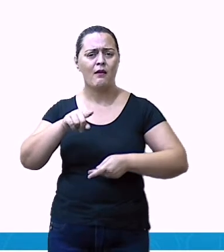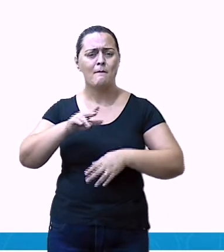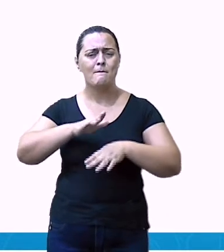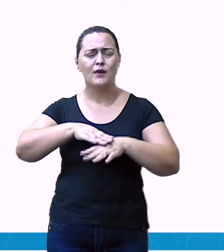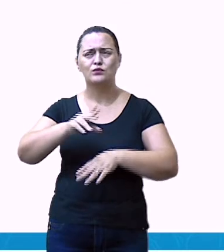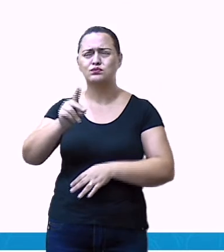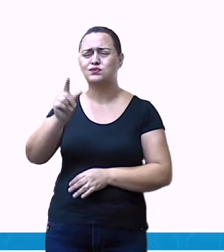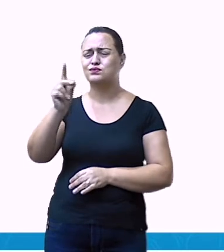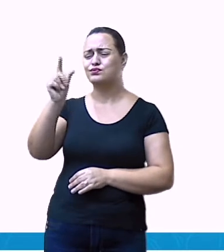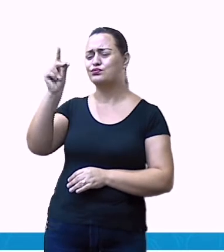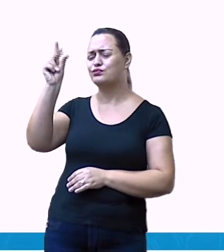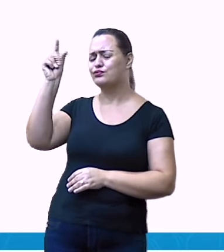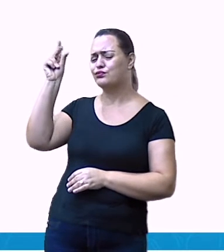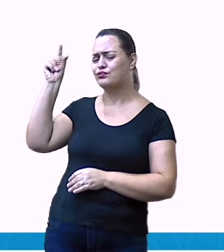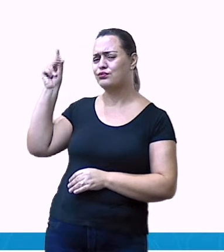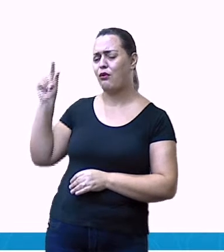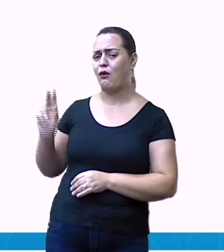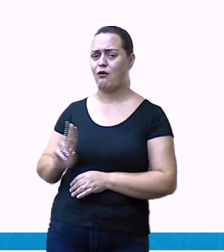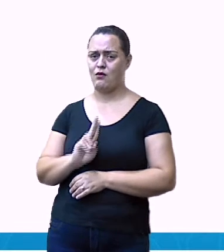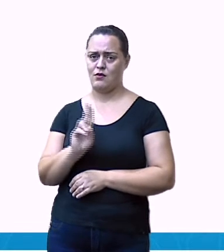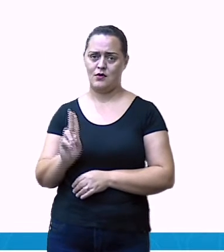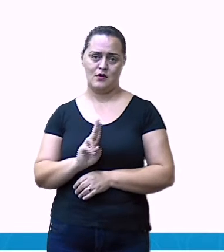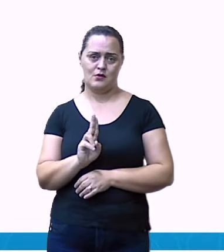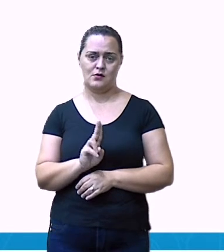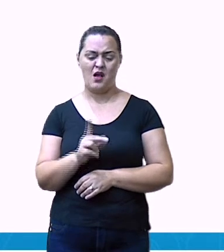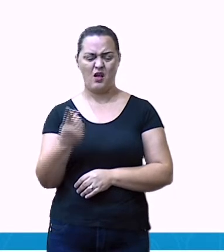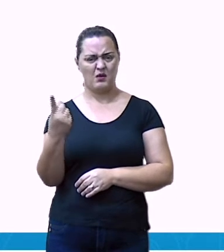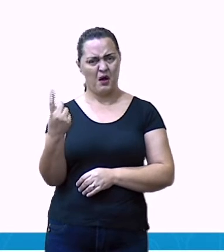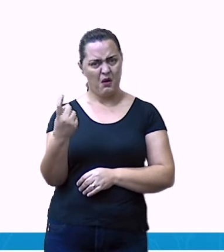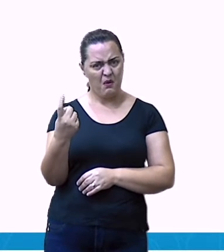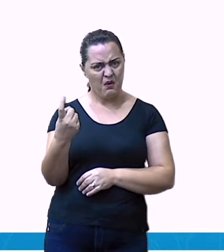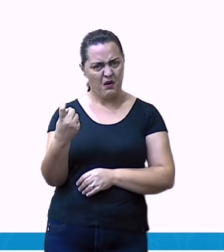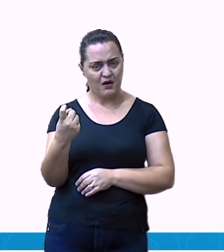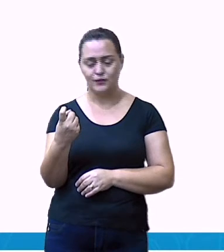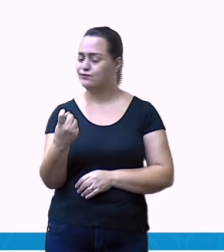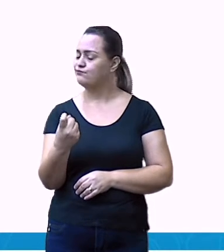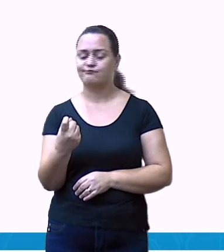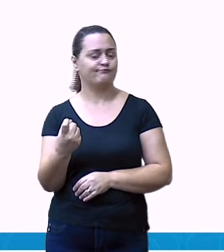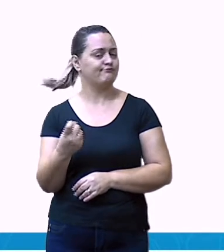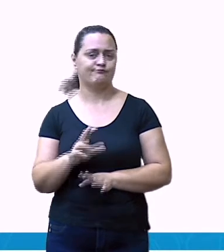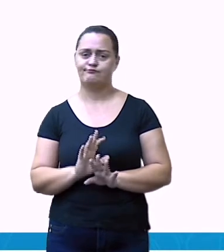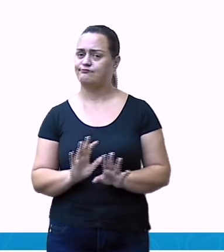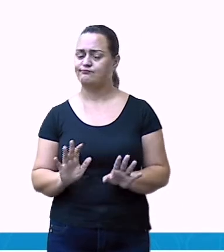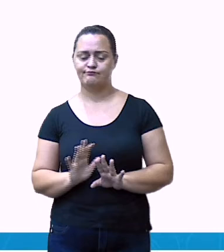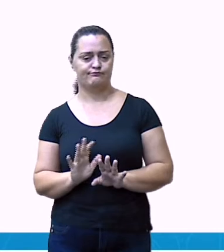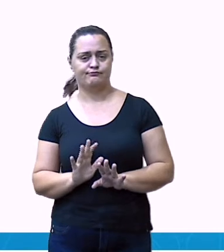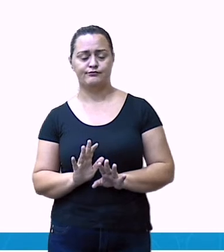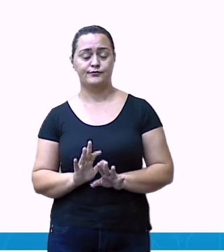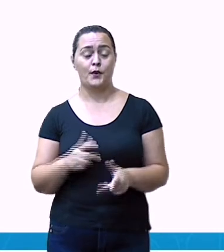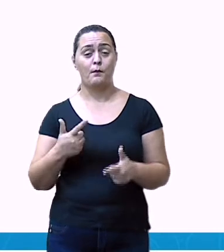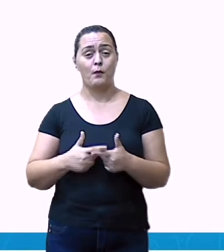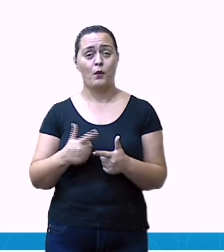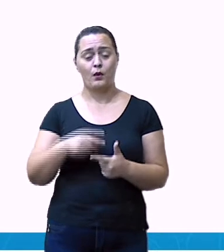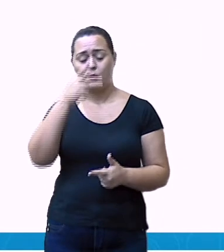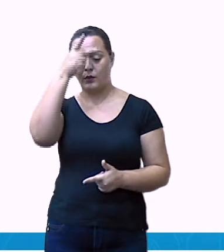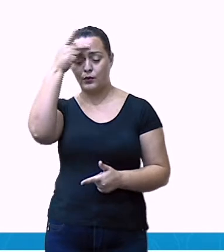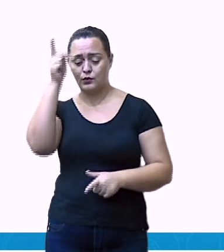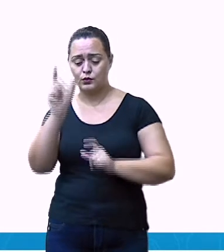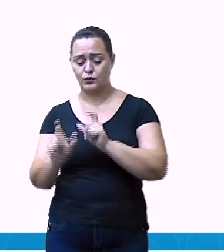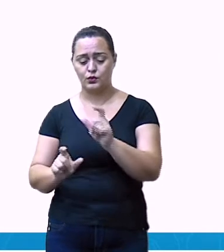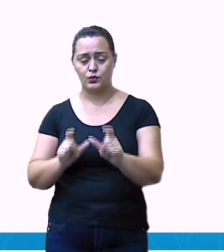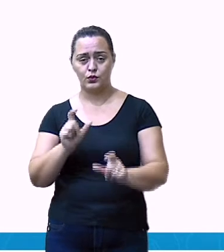dos seres humanos, mas não é a única. Ao longo do tempo, o ser humano criou várias